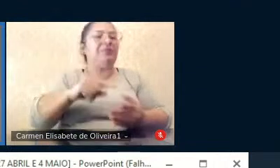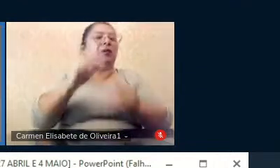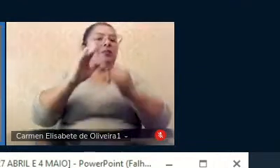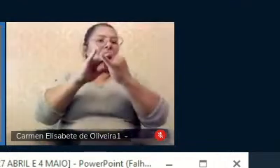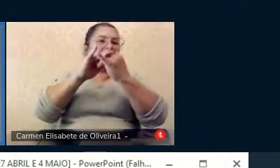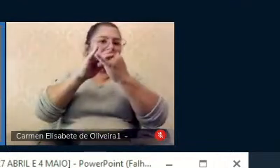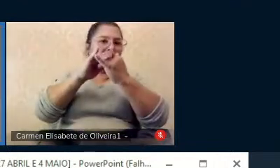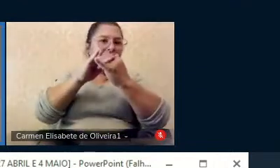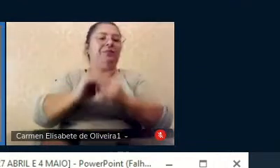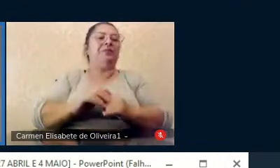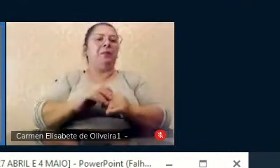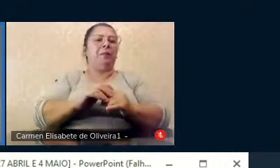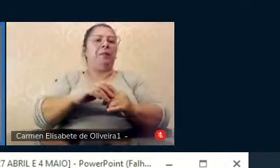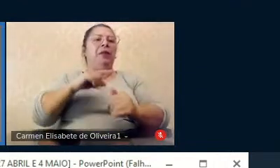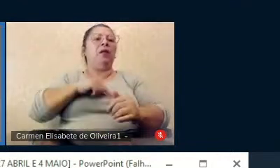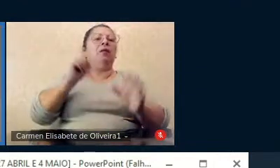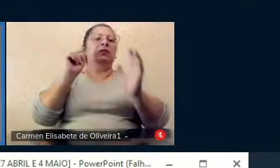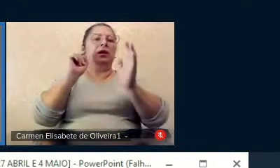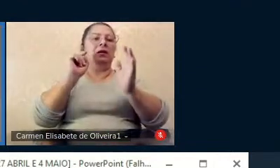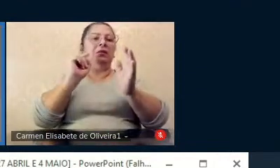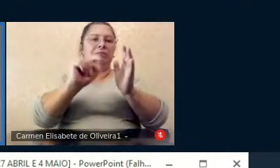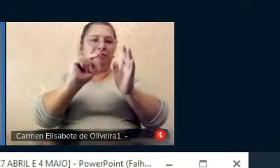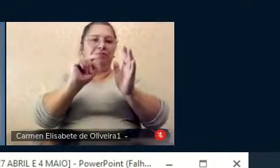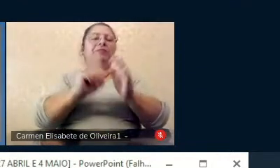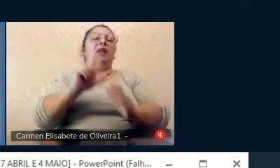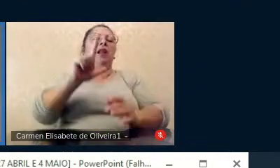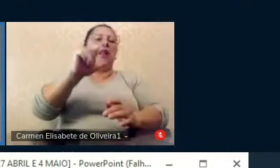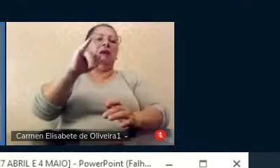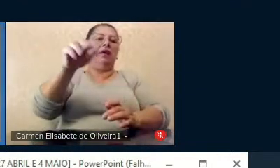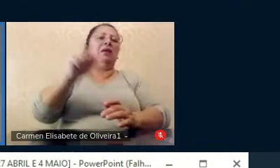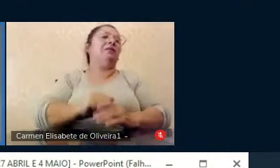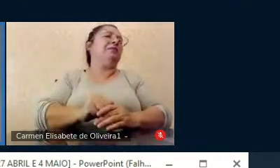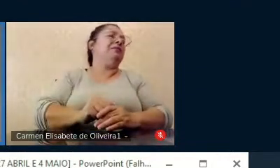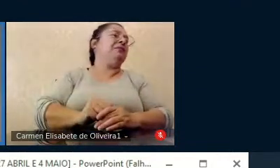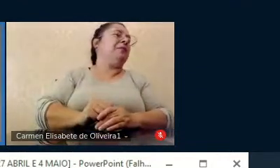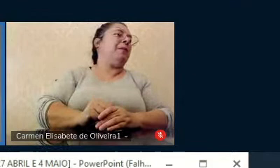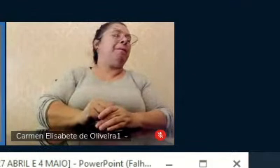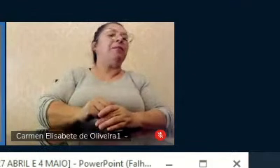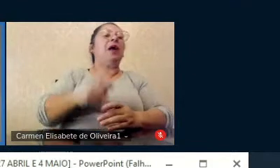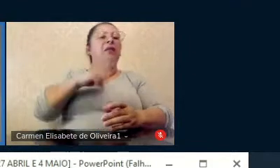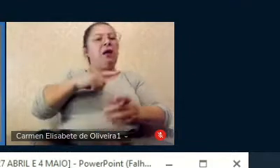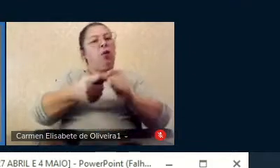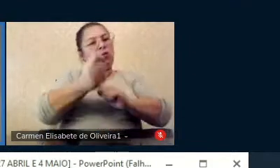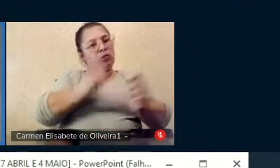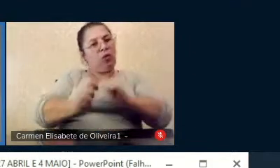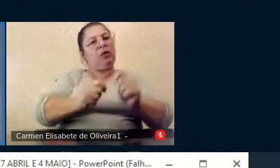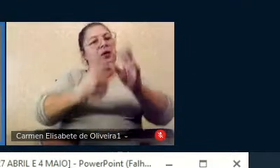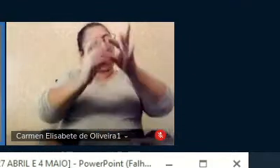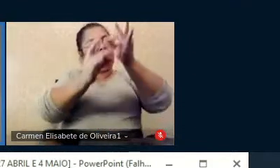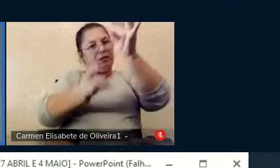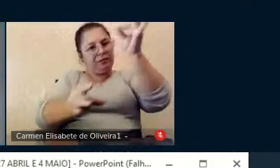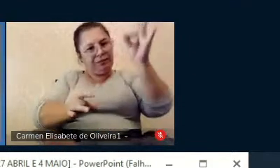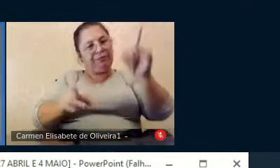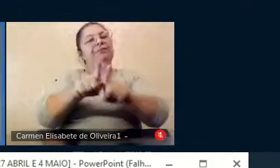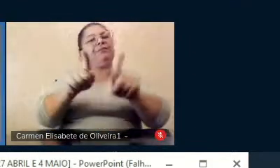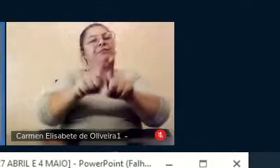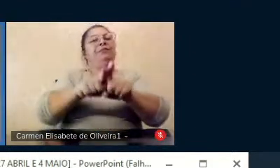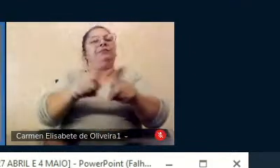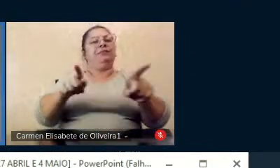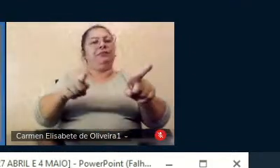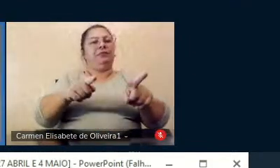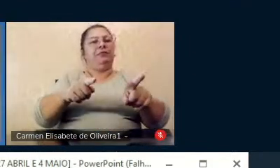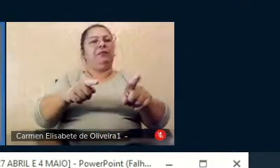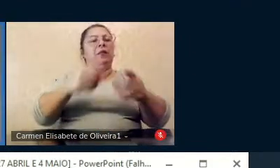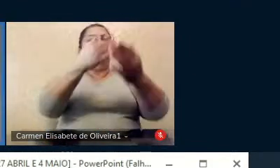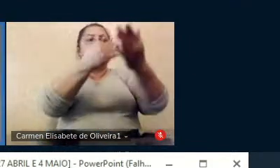falei antes, naquele link que vocês receberam. Haverá o controle das presenças também, por meio de